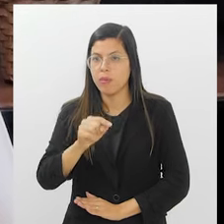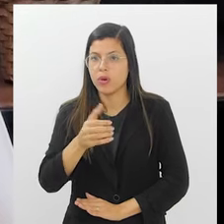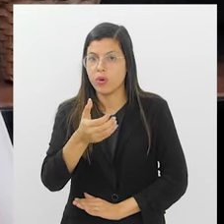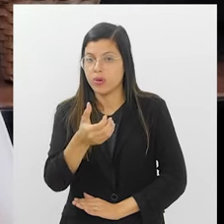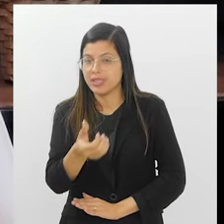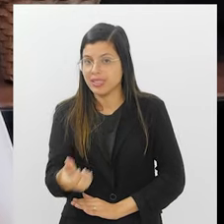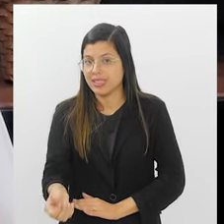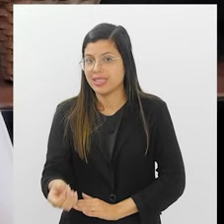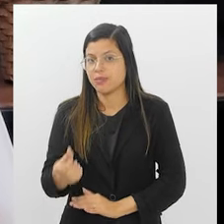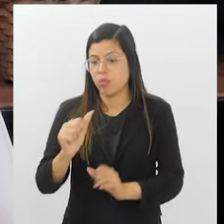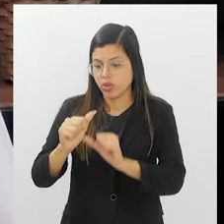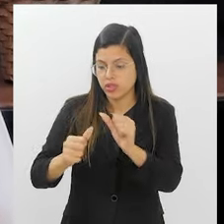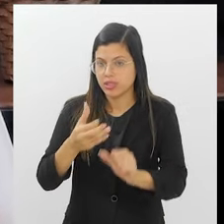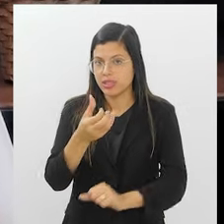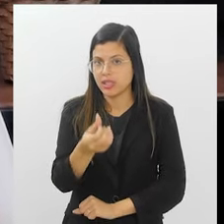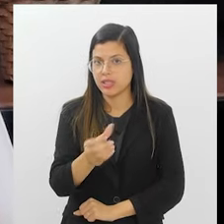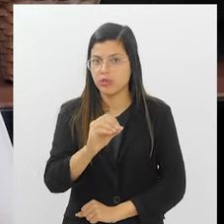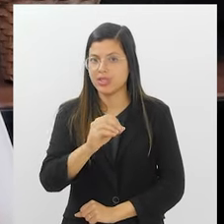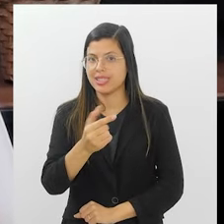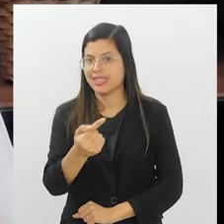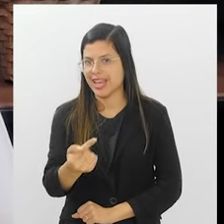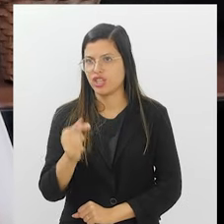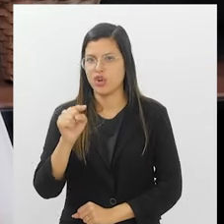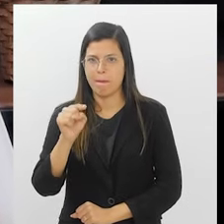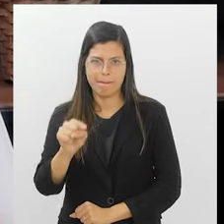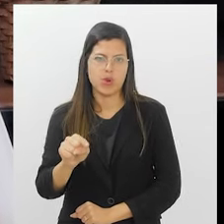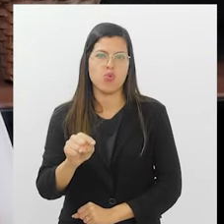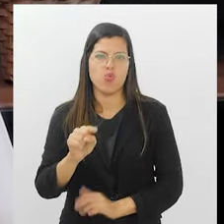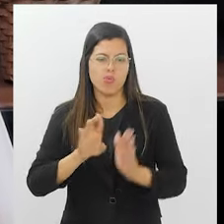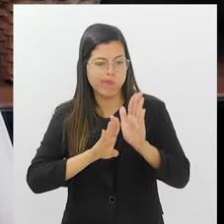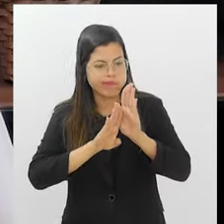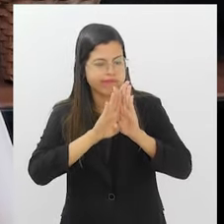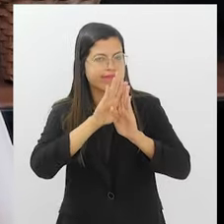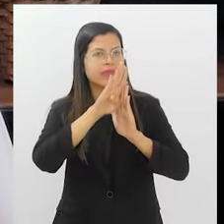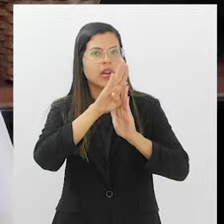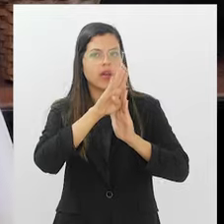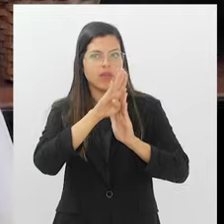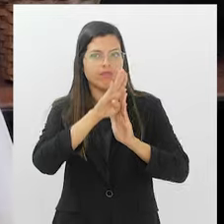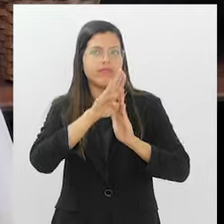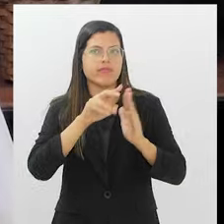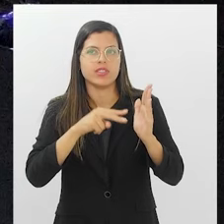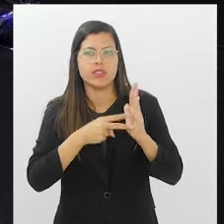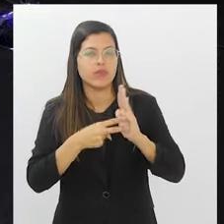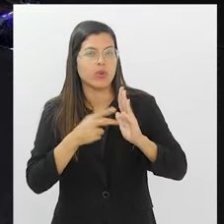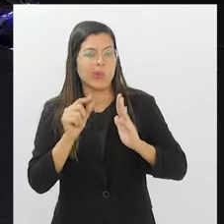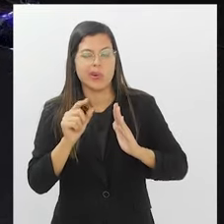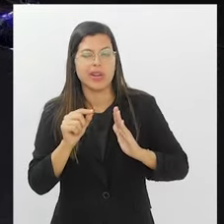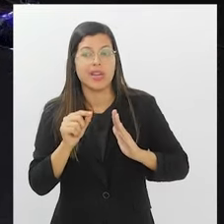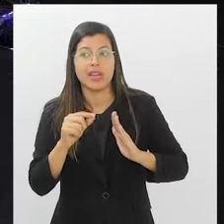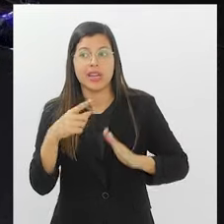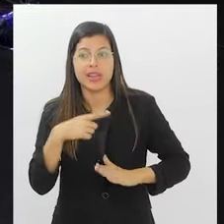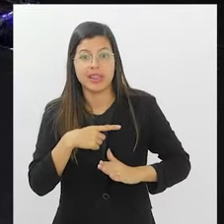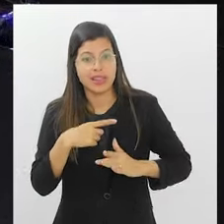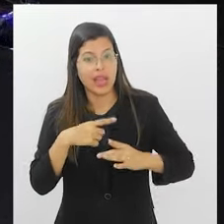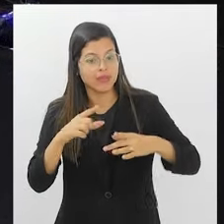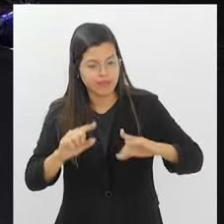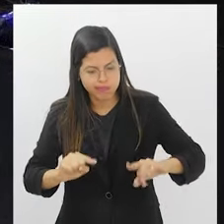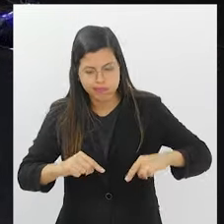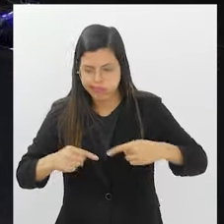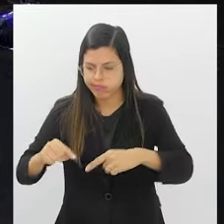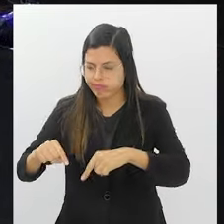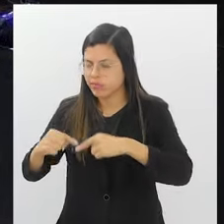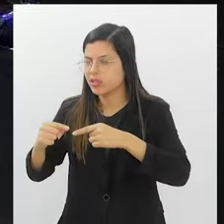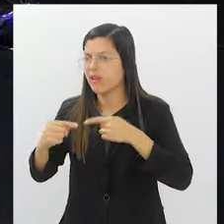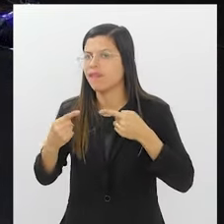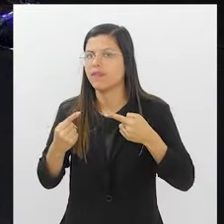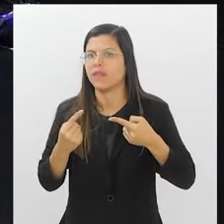para 607 mil. Ou seja, ao mesmo tempo que a gente tem muitos desafios,